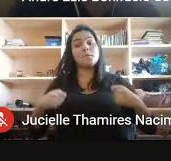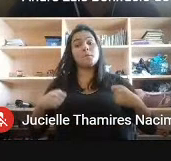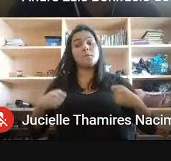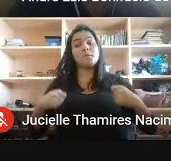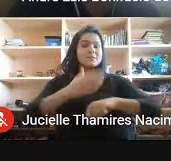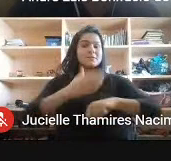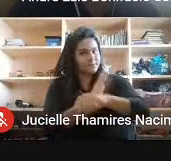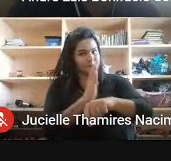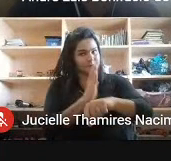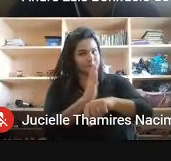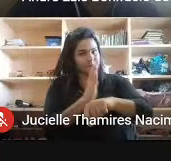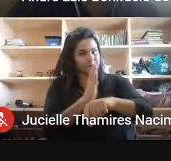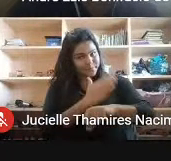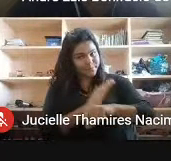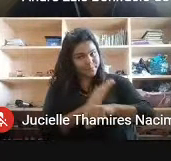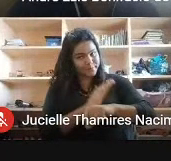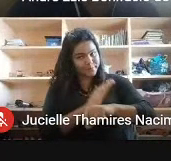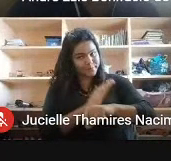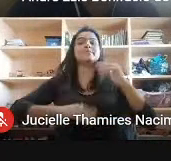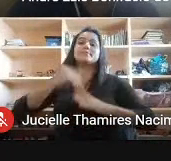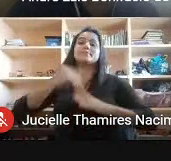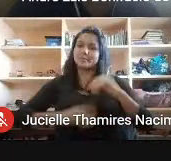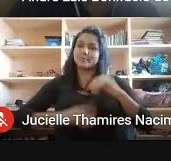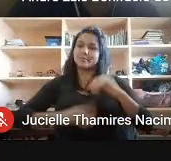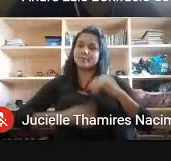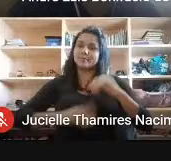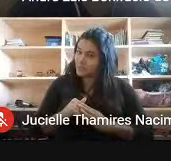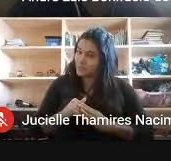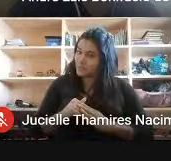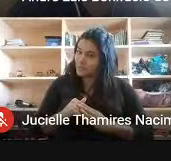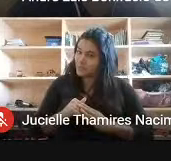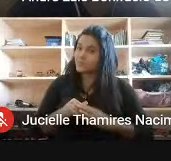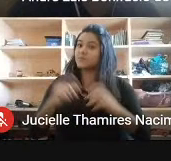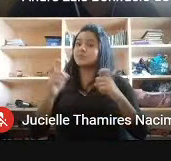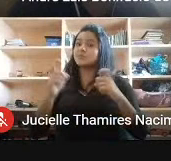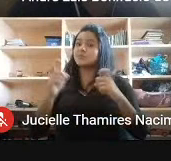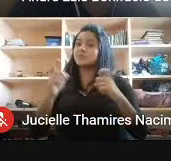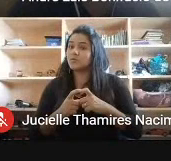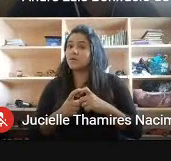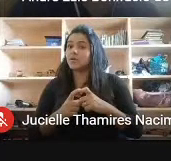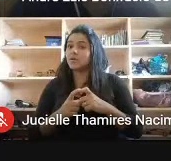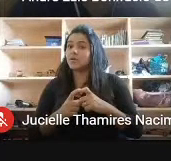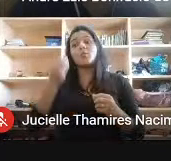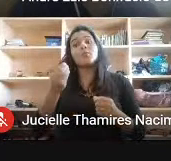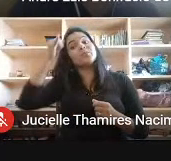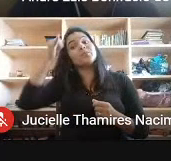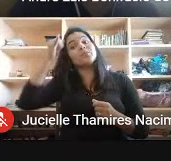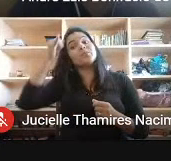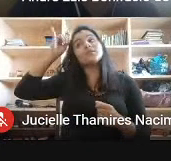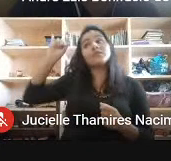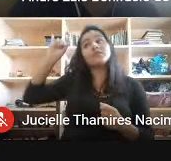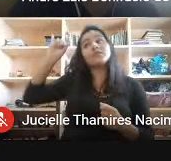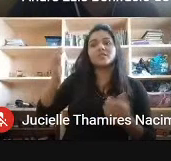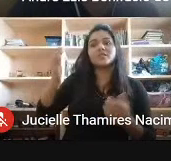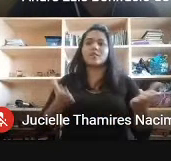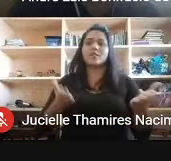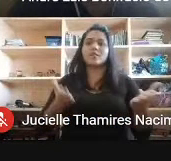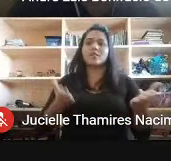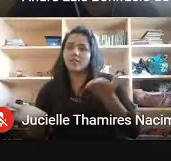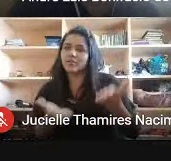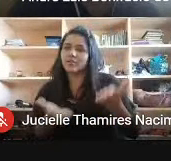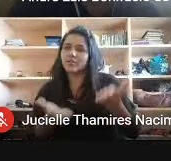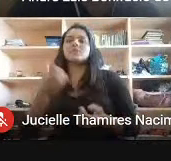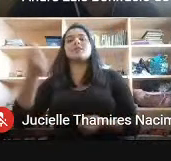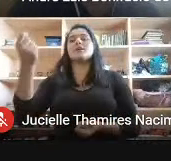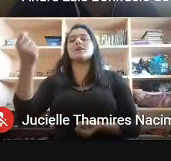fortalecer o que é sífilis, como se previne, quais as formas de tratamento, qual é a medicação, quais são as estratégias, o que é